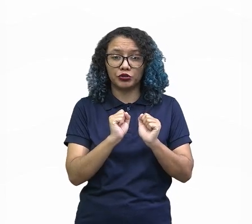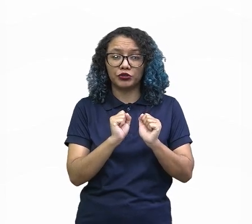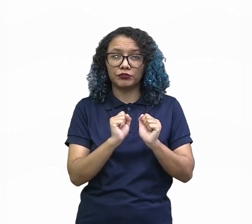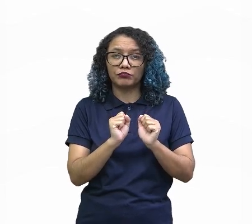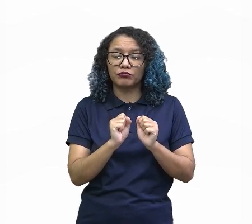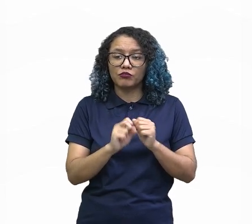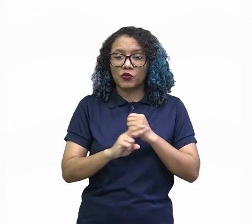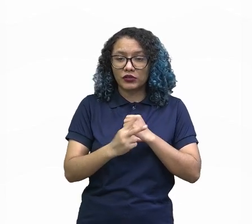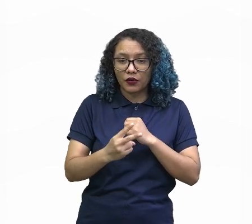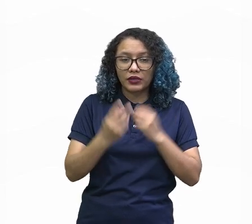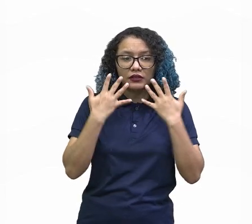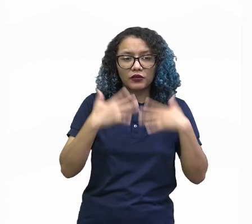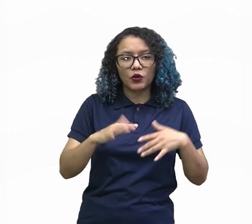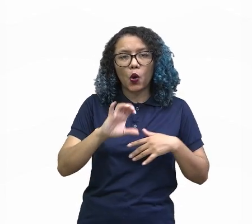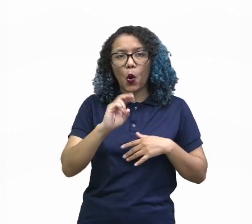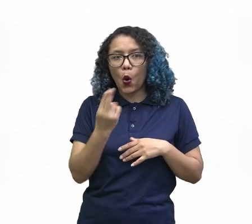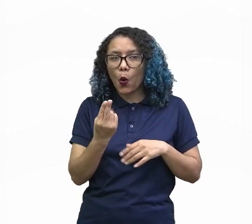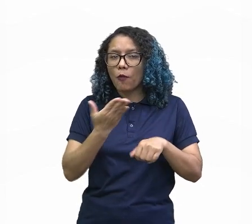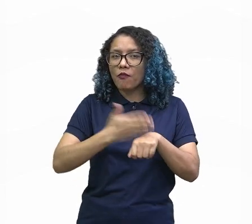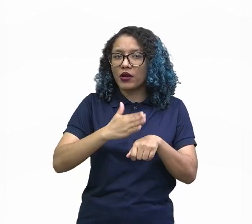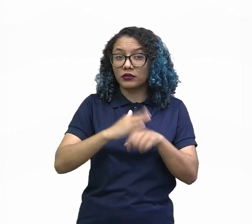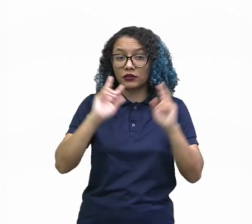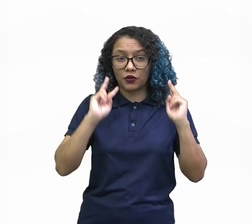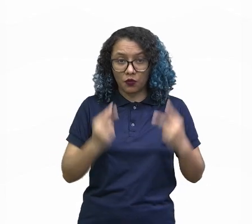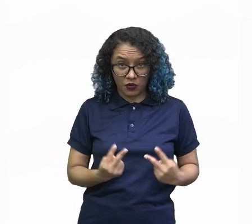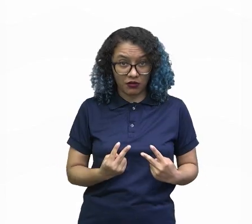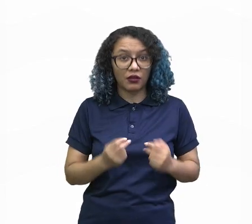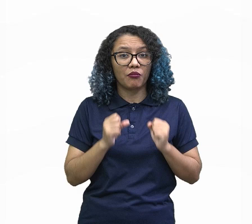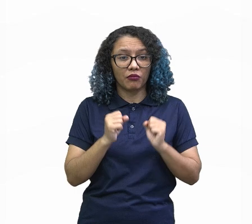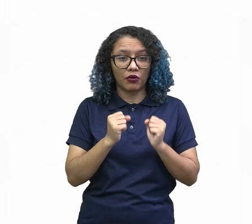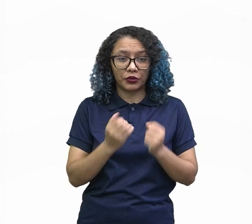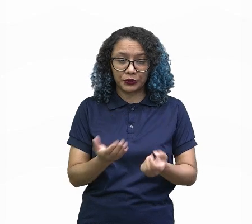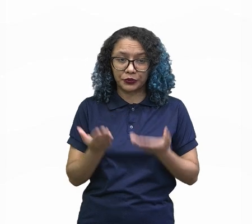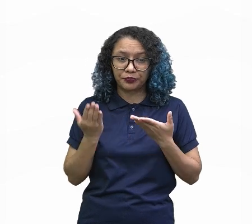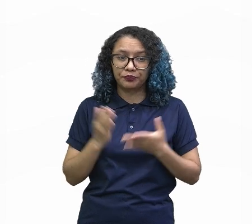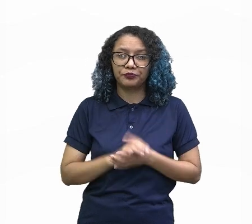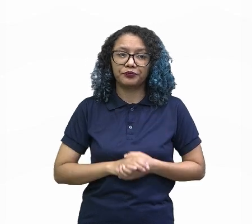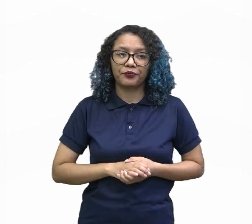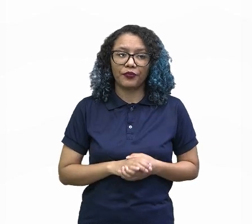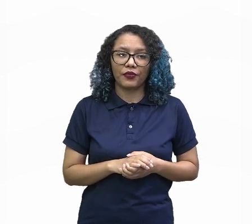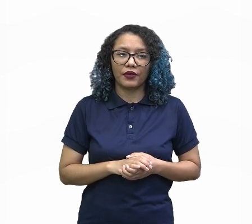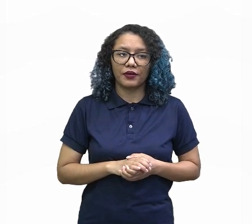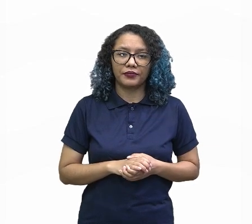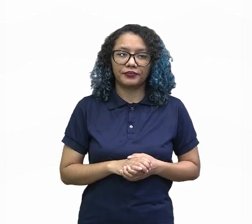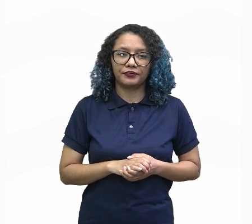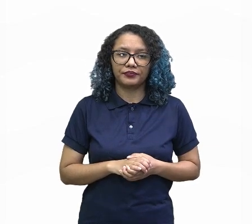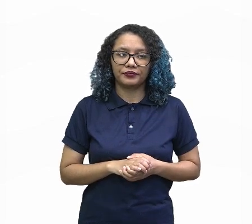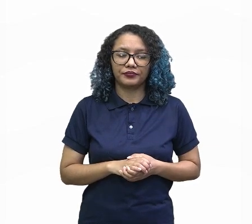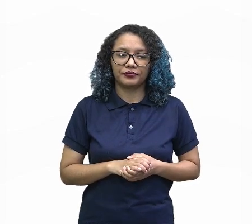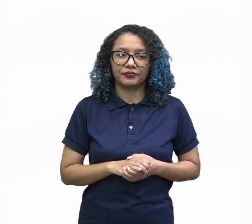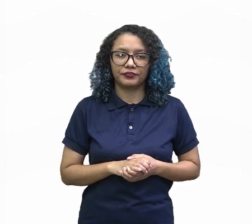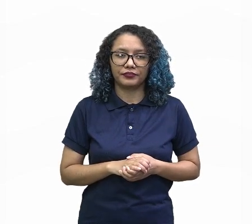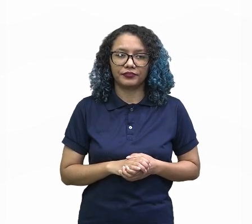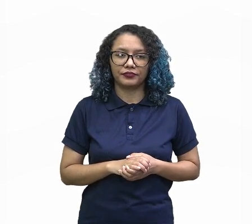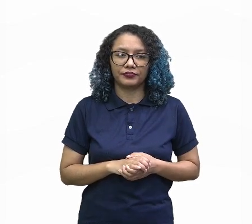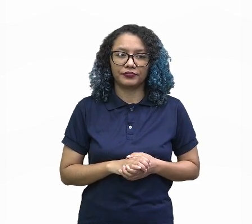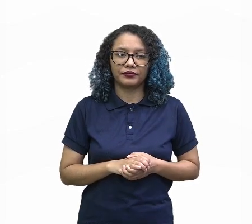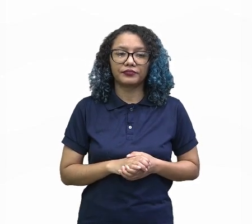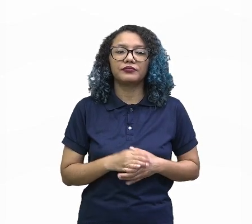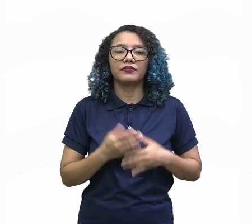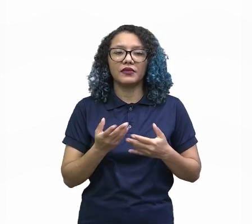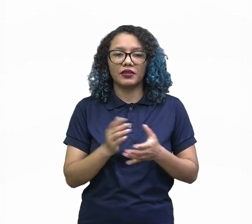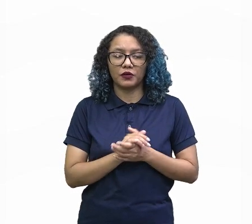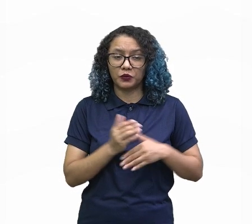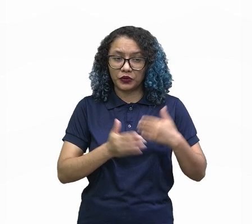gente vai ver ainda mais detalhes nas imagens a seguir. Você acompanha então comigo aí nas próximas imagens os